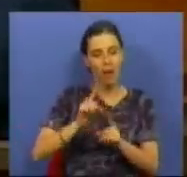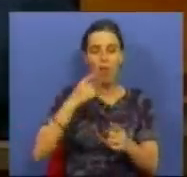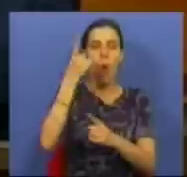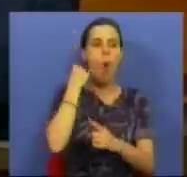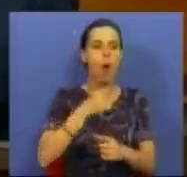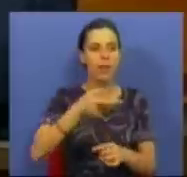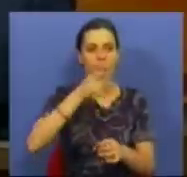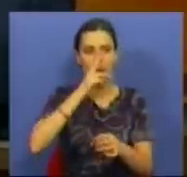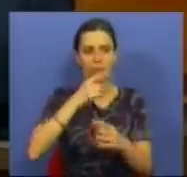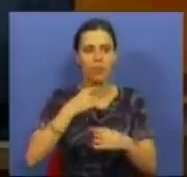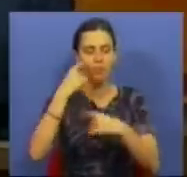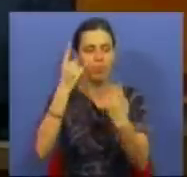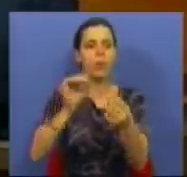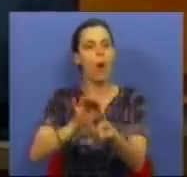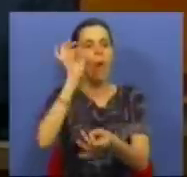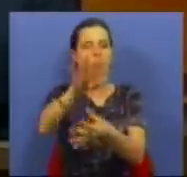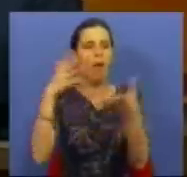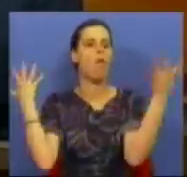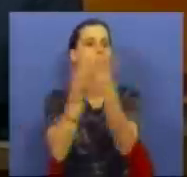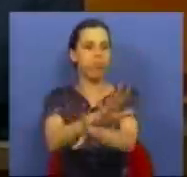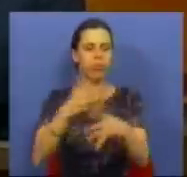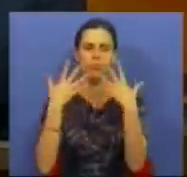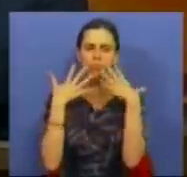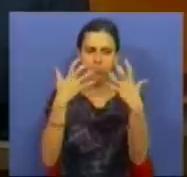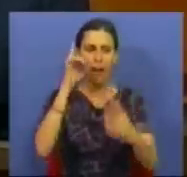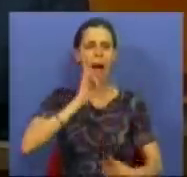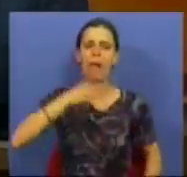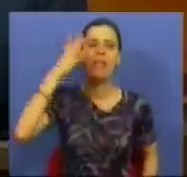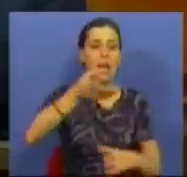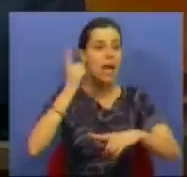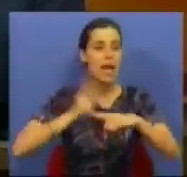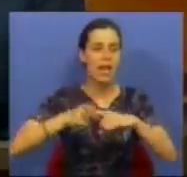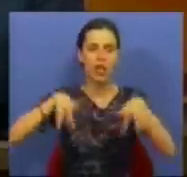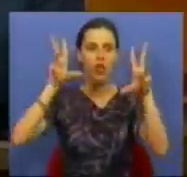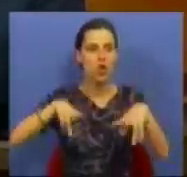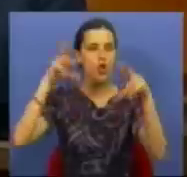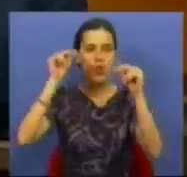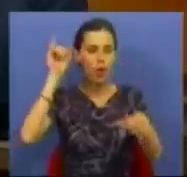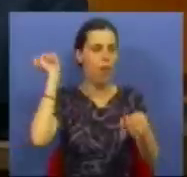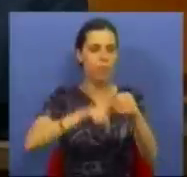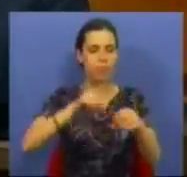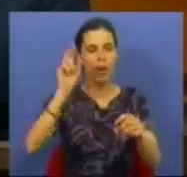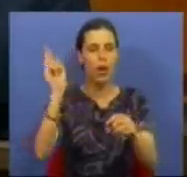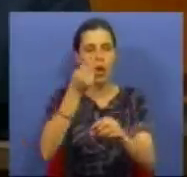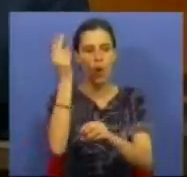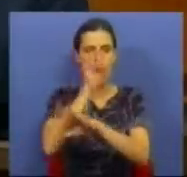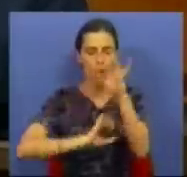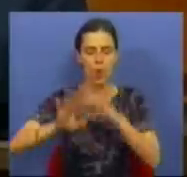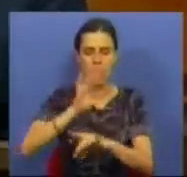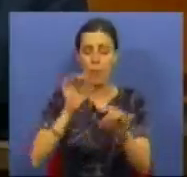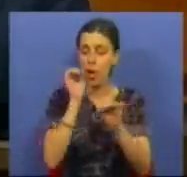atirou ontem gasolina para cima da fogueira, afirmando sobranceiramente que a Grécia nunca deveria ter entrado para o euro.